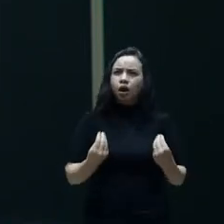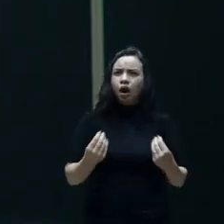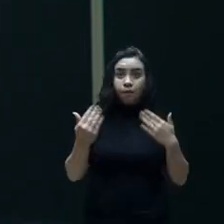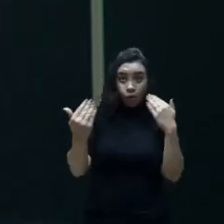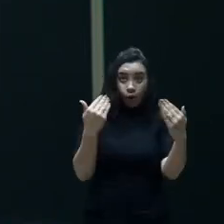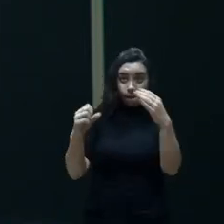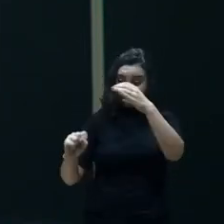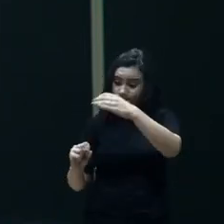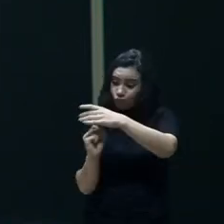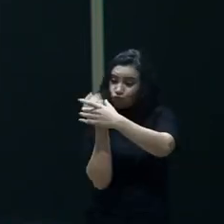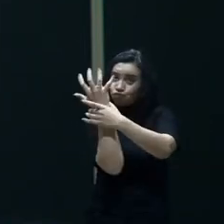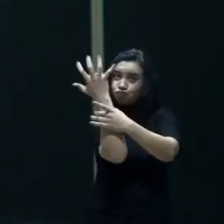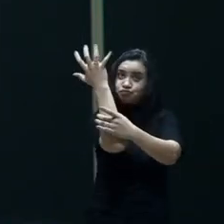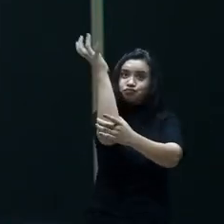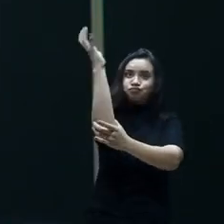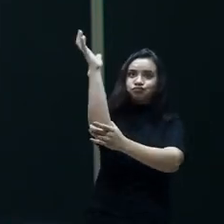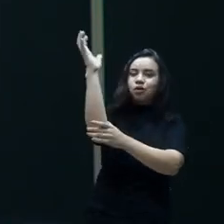Essa é a expectativa de Deus para nós: